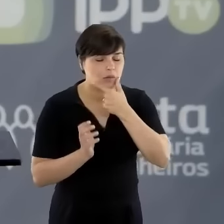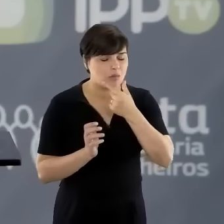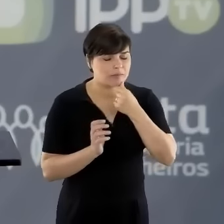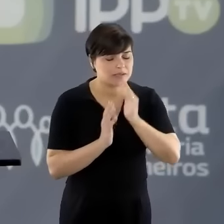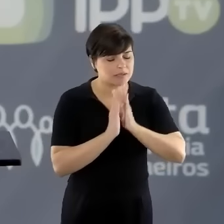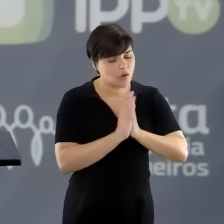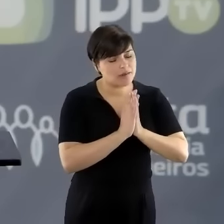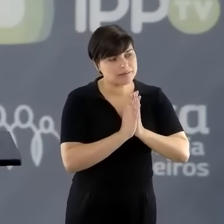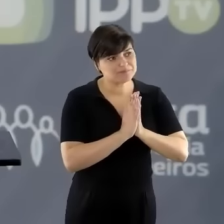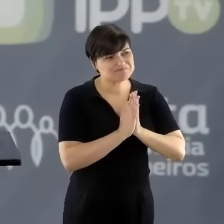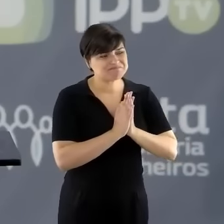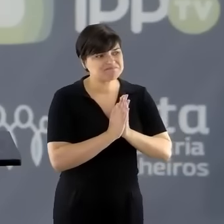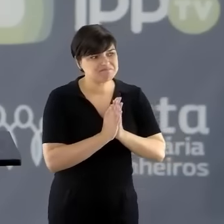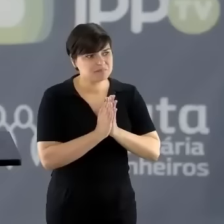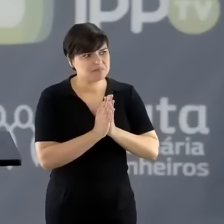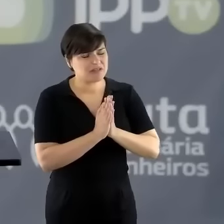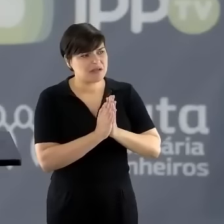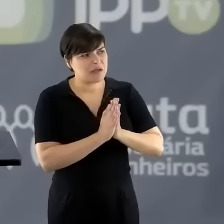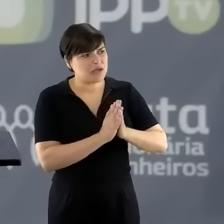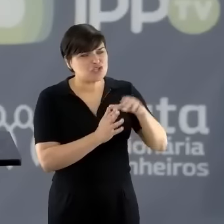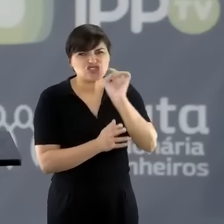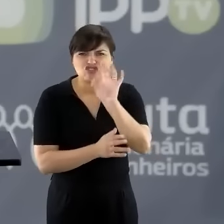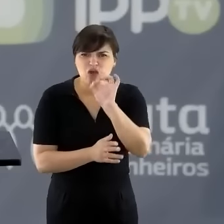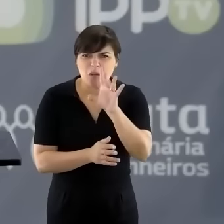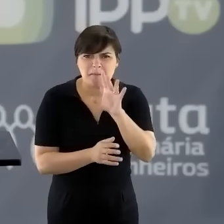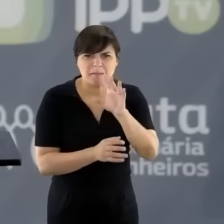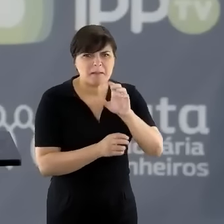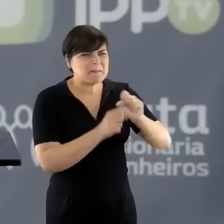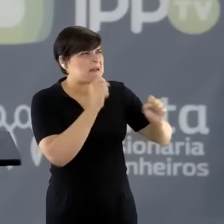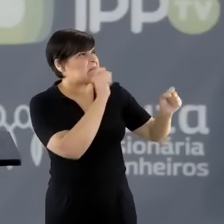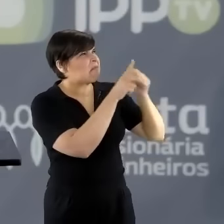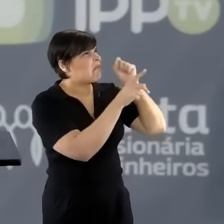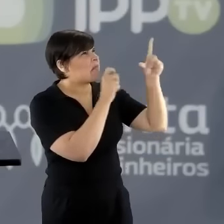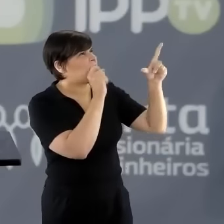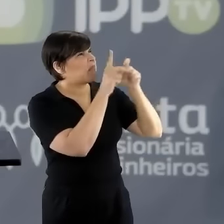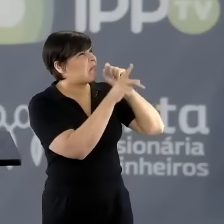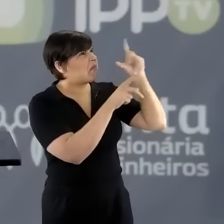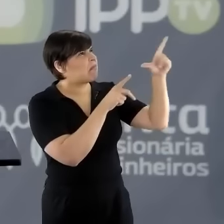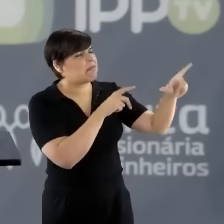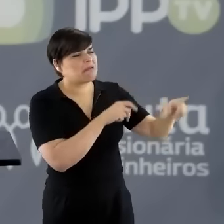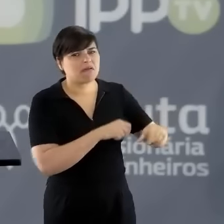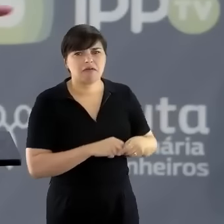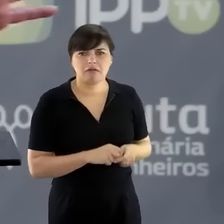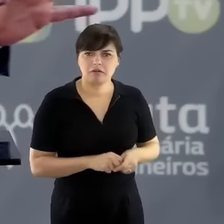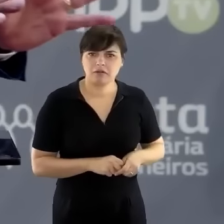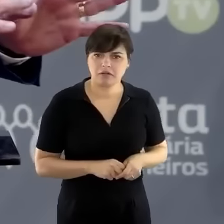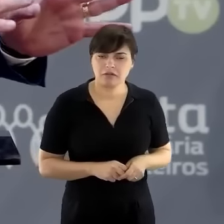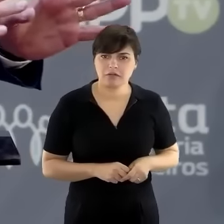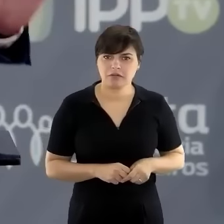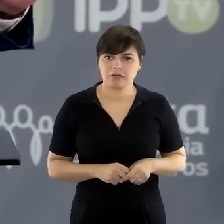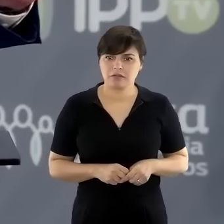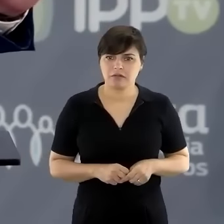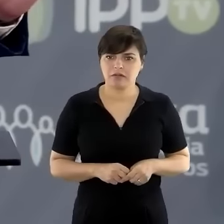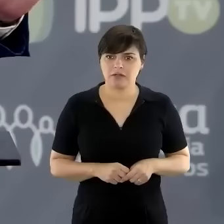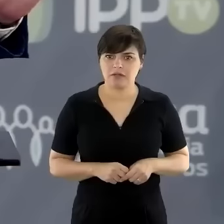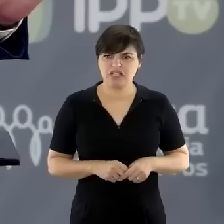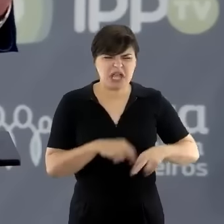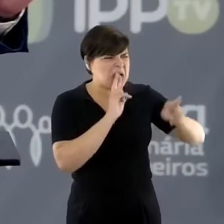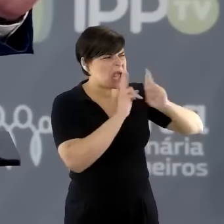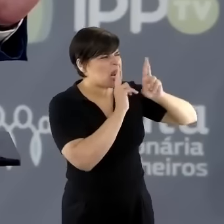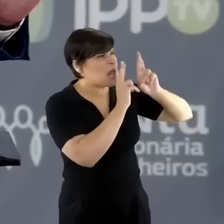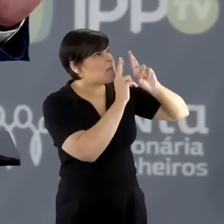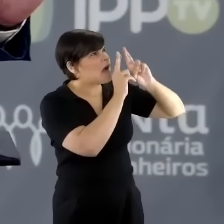não para buscar a Deus mas para reclamar de Deus vocês se lembram que no capítulo primeiro ele não ora